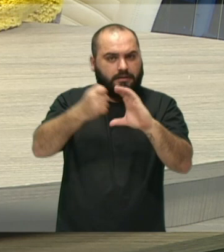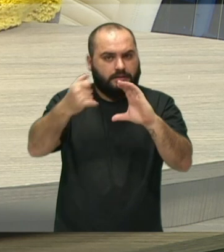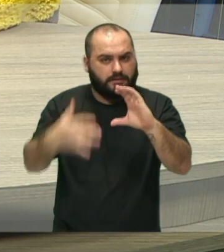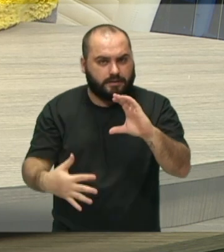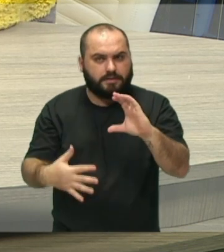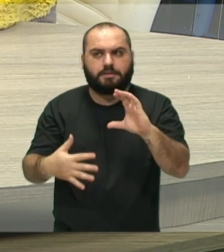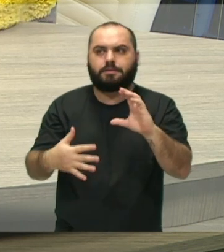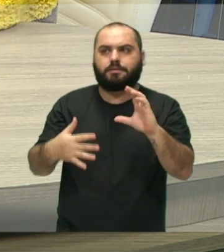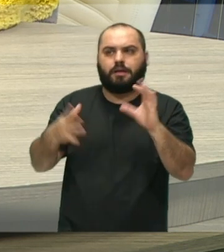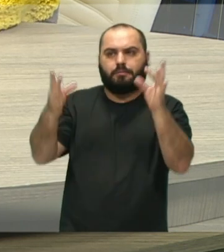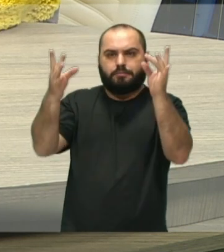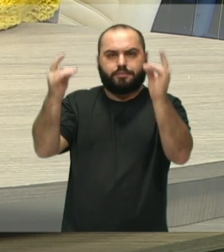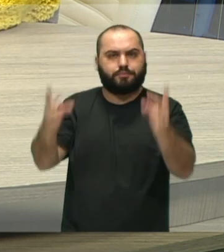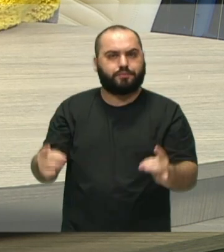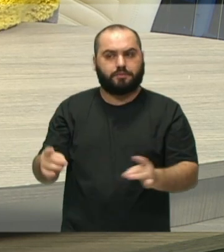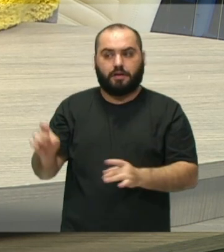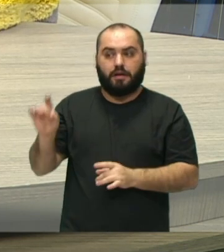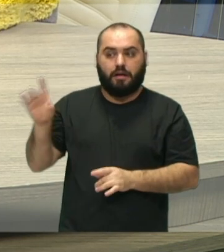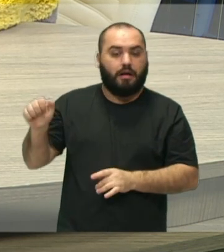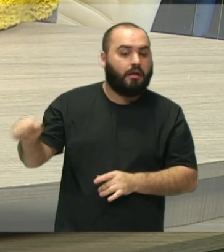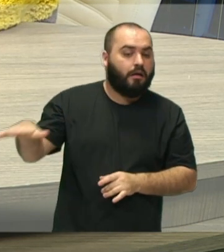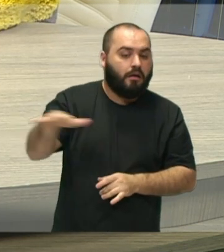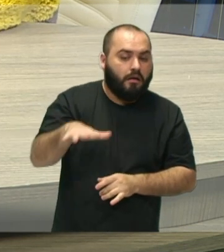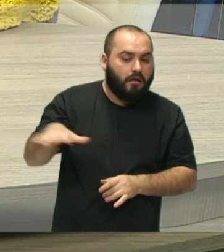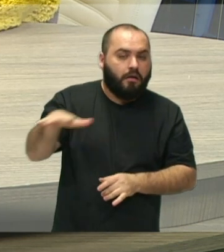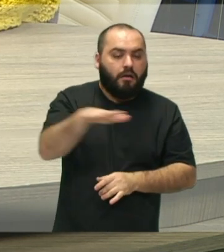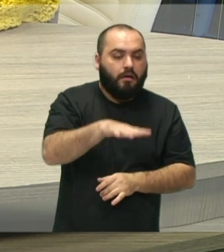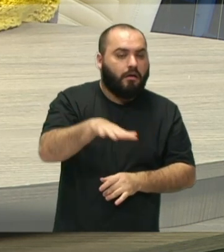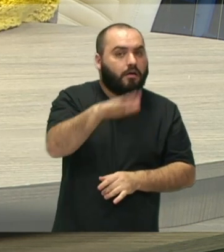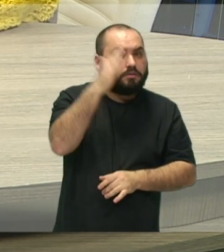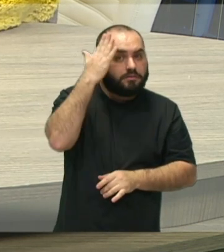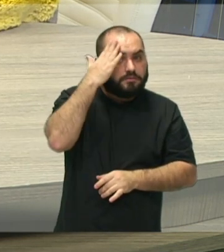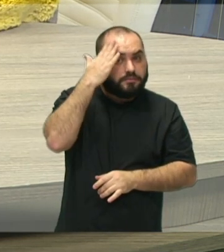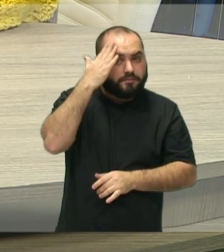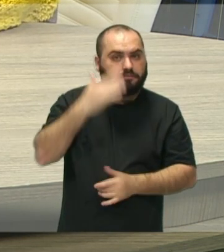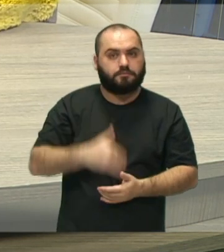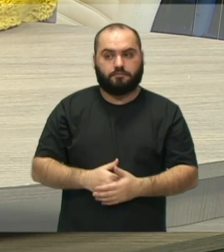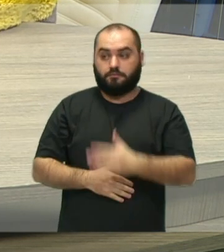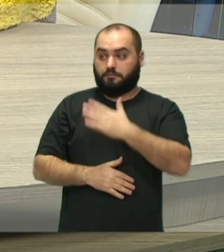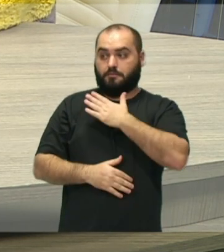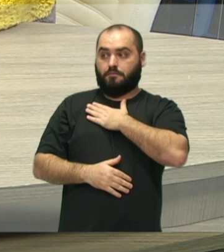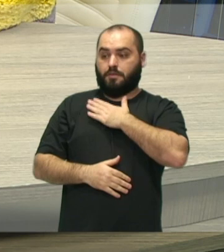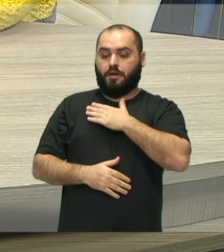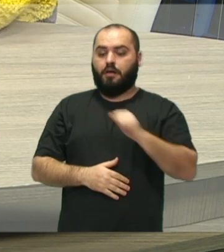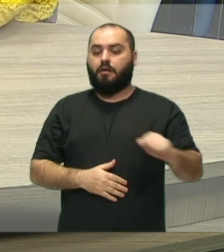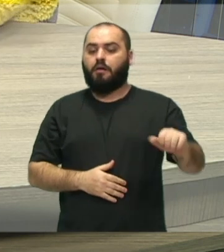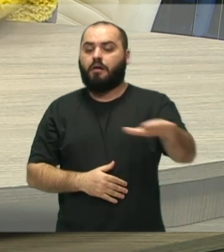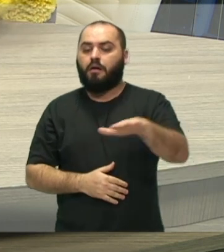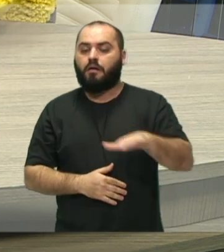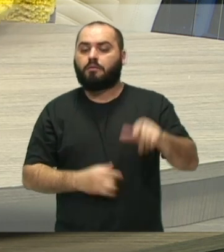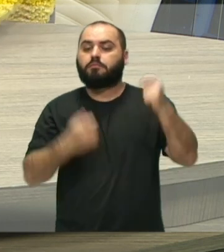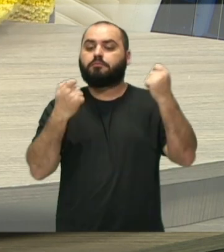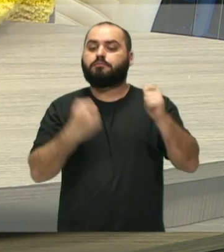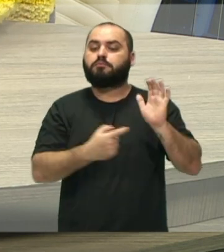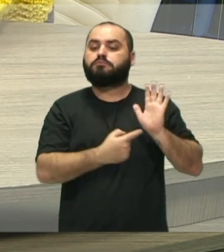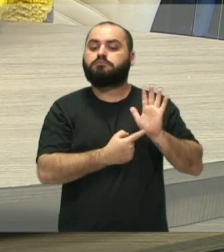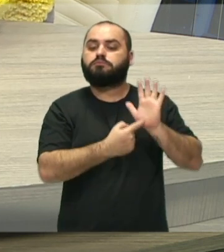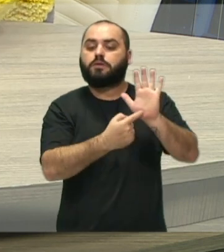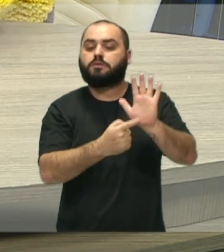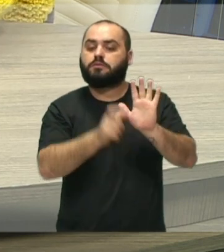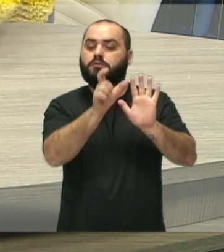características específicas que cada área vai poder saber. A minha área eu preciso apresentar isso, enquanto a outra área